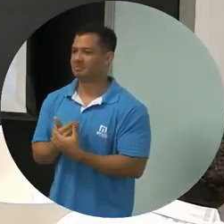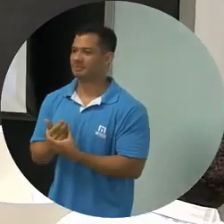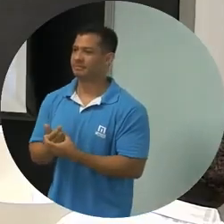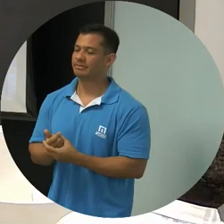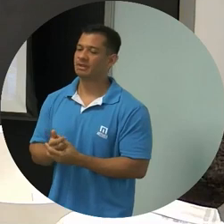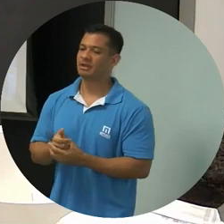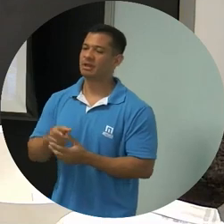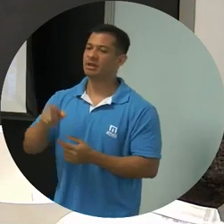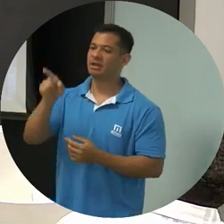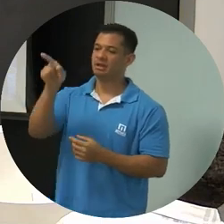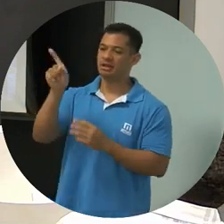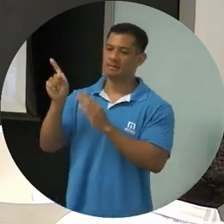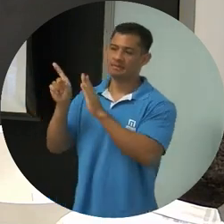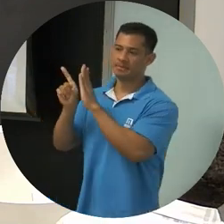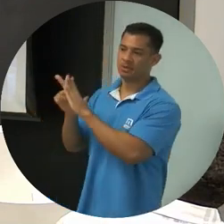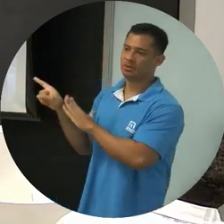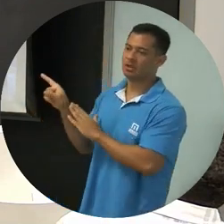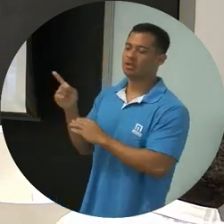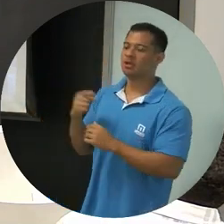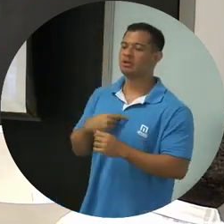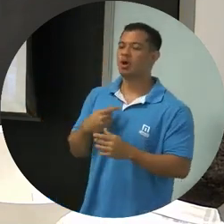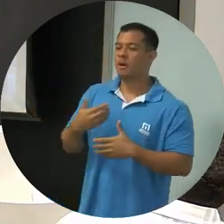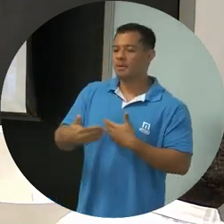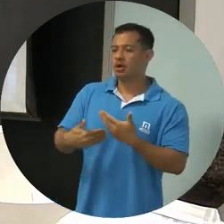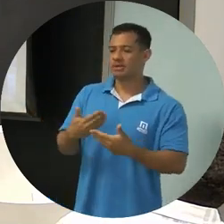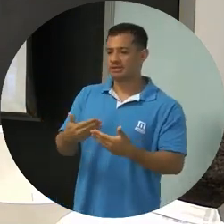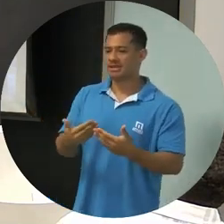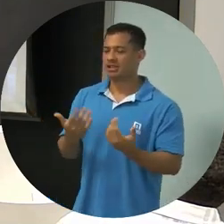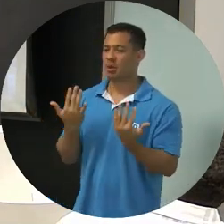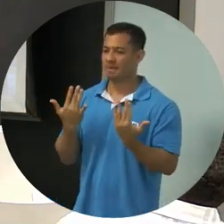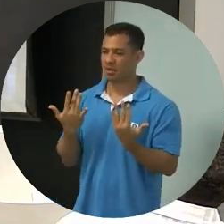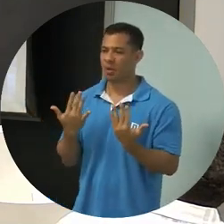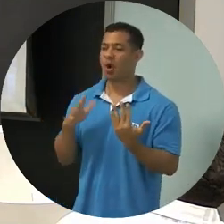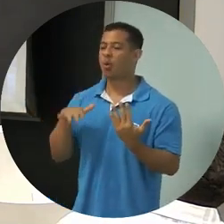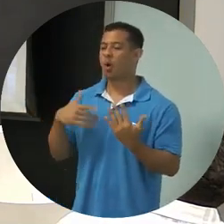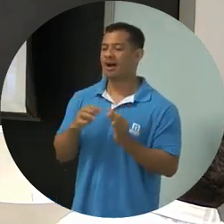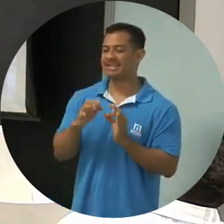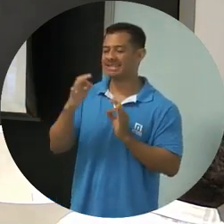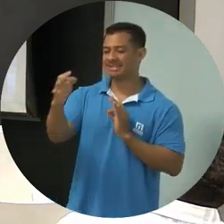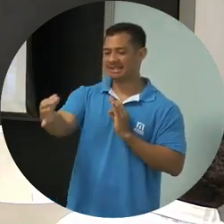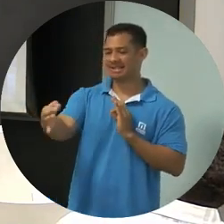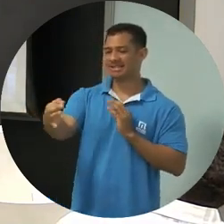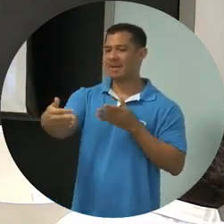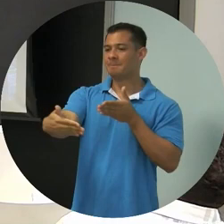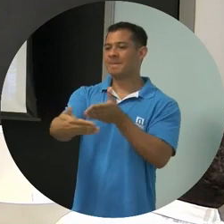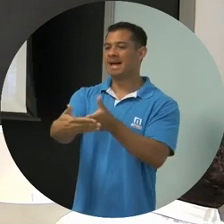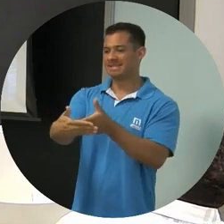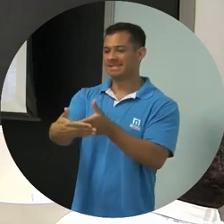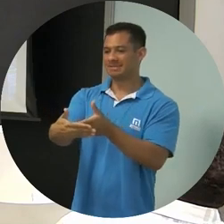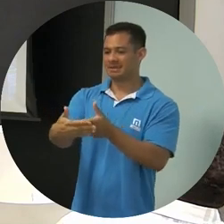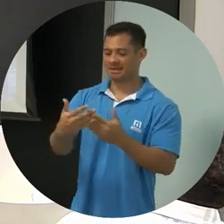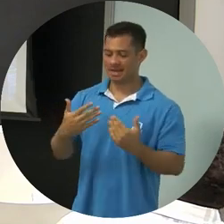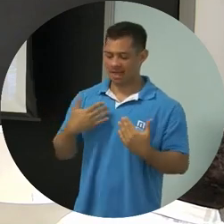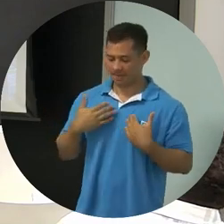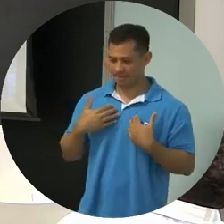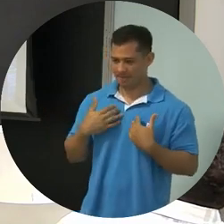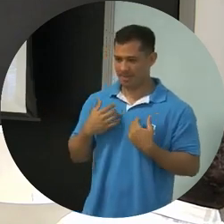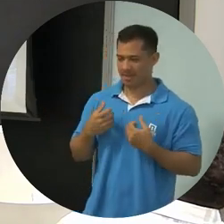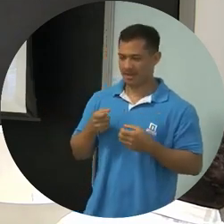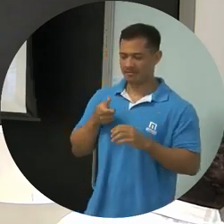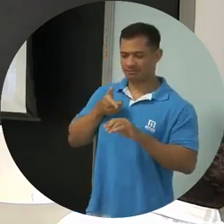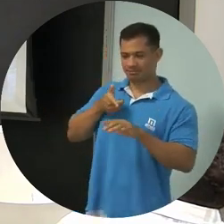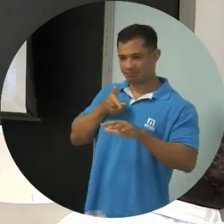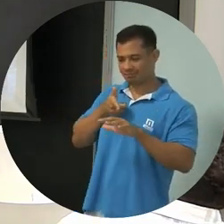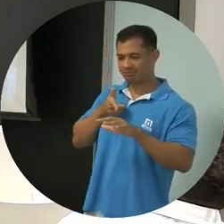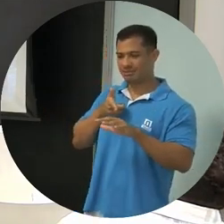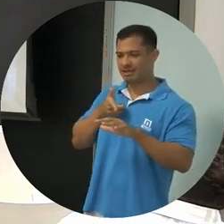caso do processo manual, qual a distância máxima que eu consigo utilizar da máquina até o operador lá na ponta do